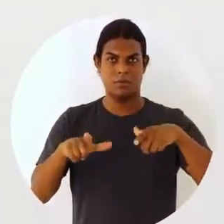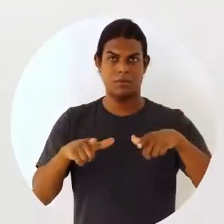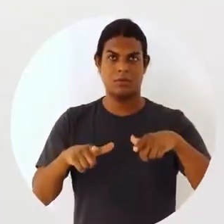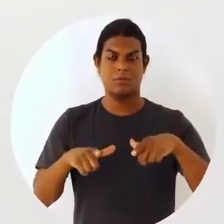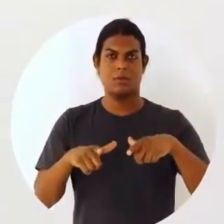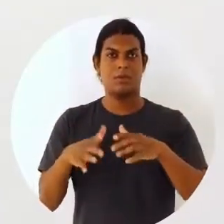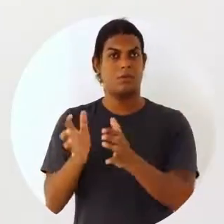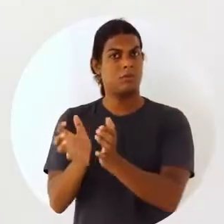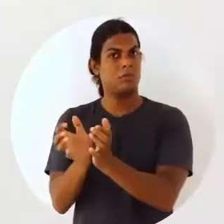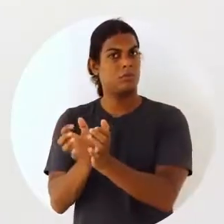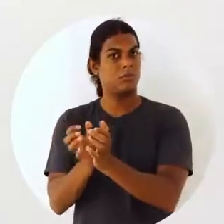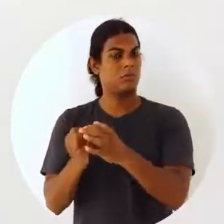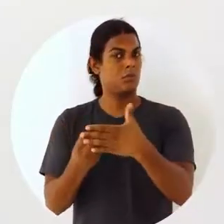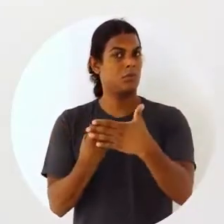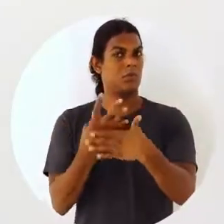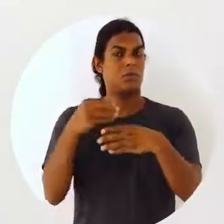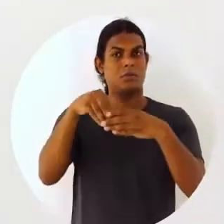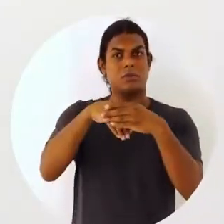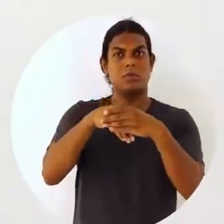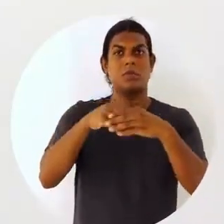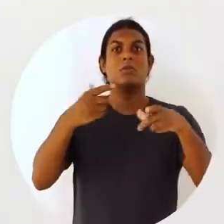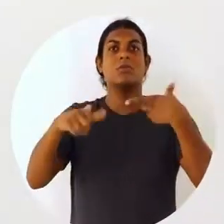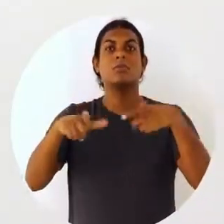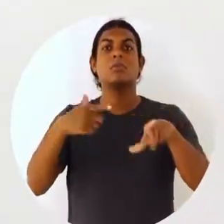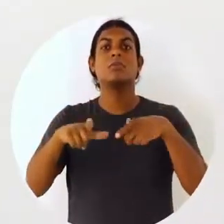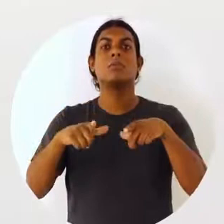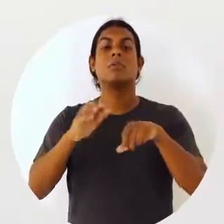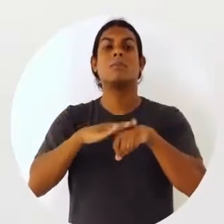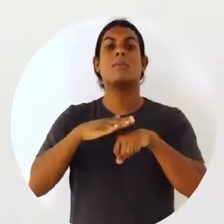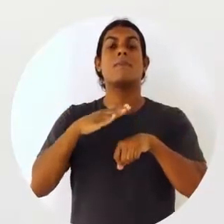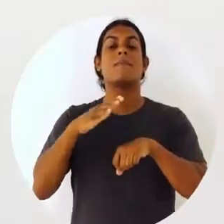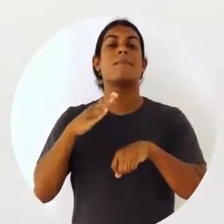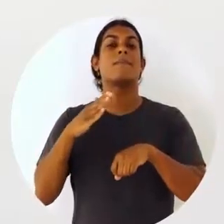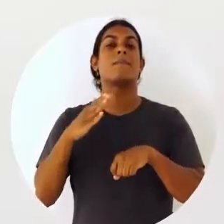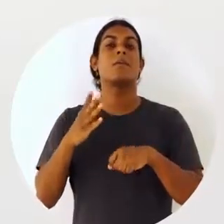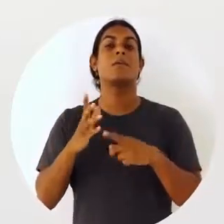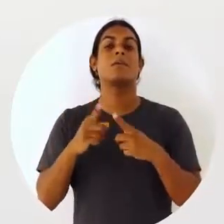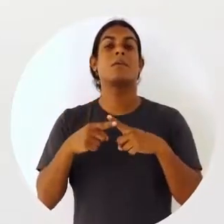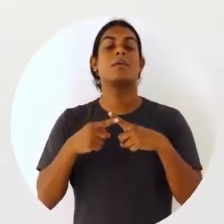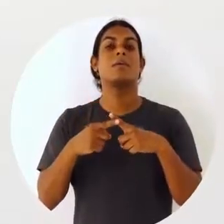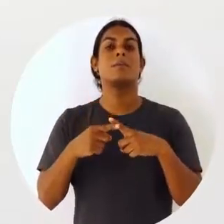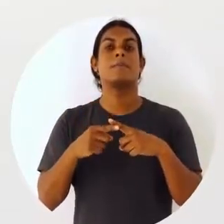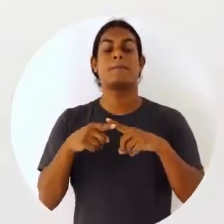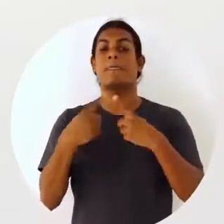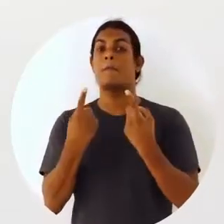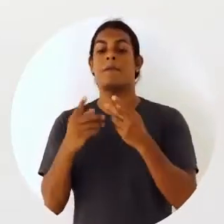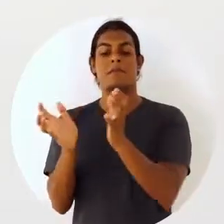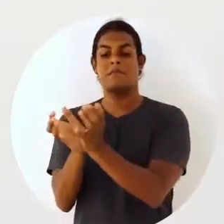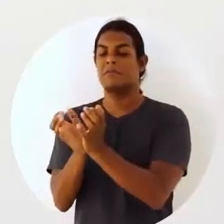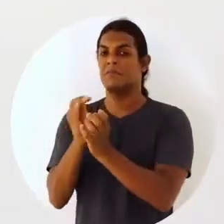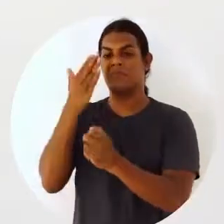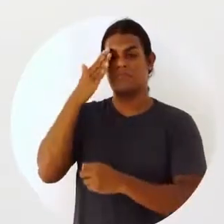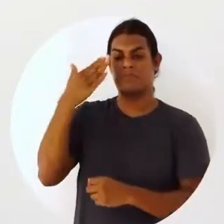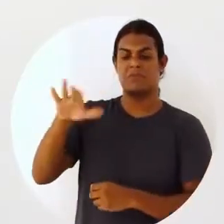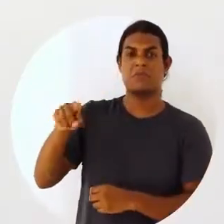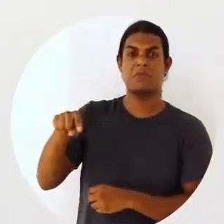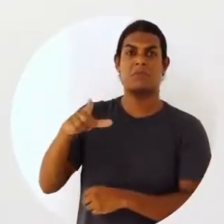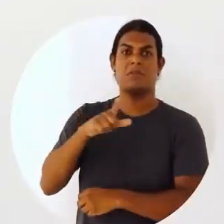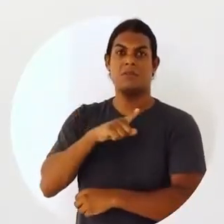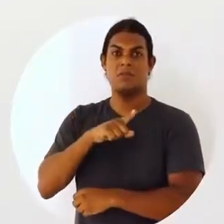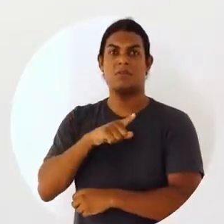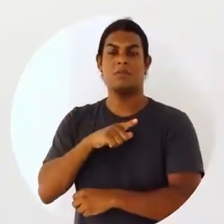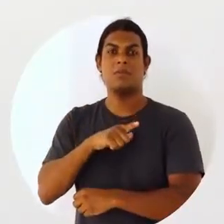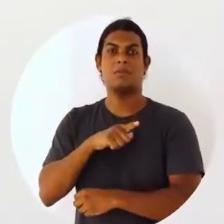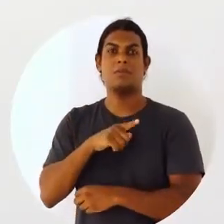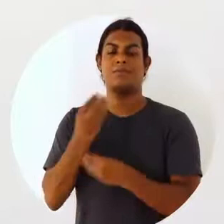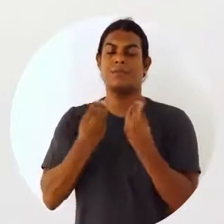aqueles grupos que são criados dentro do trabalho, mas que necessariamente a organização nem sabe que ele existe, como você na sua